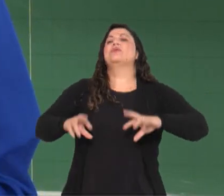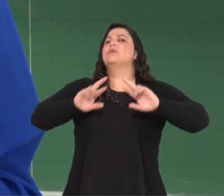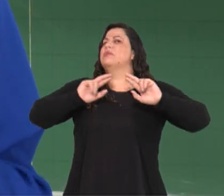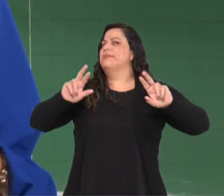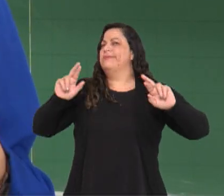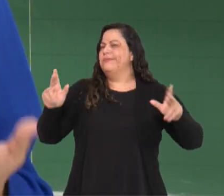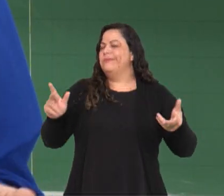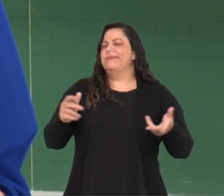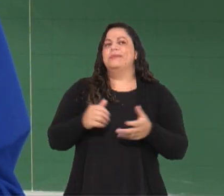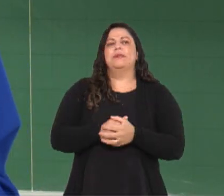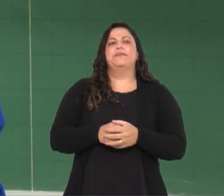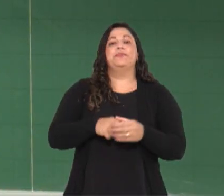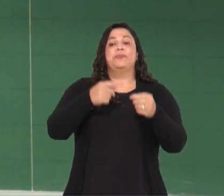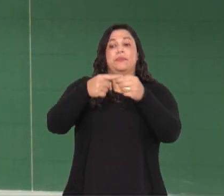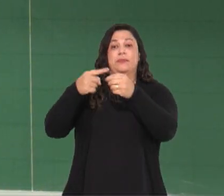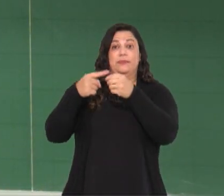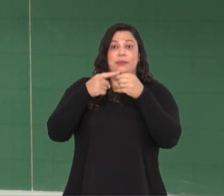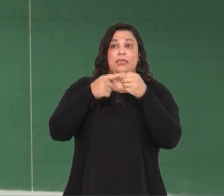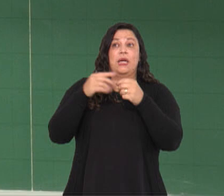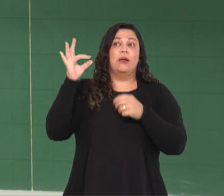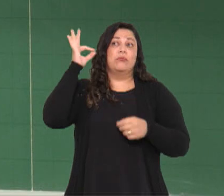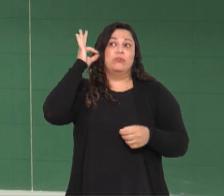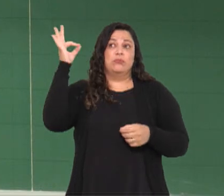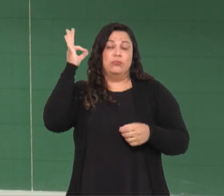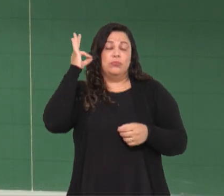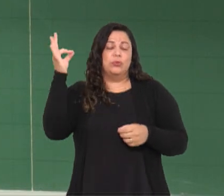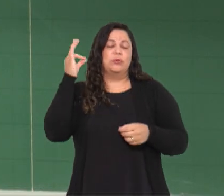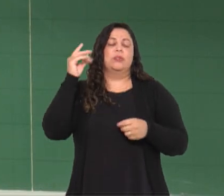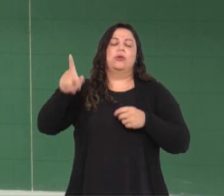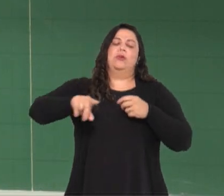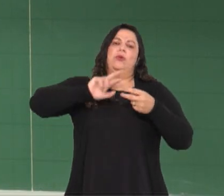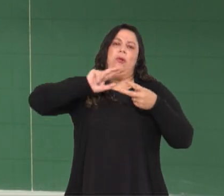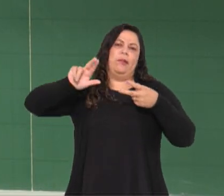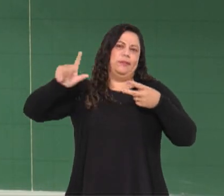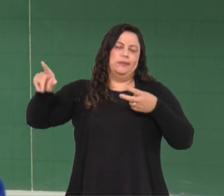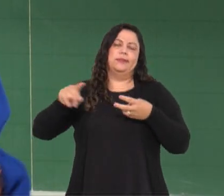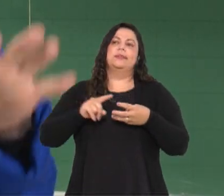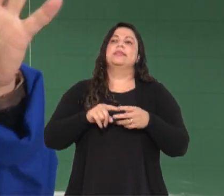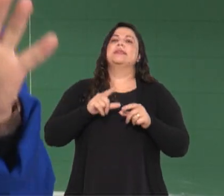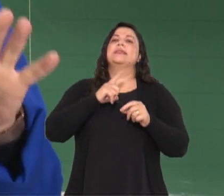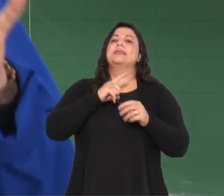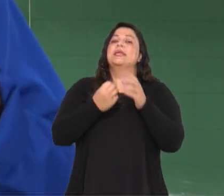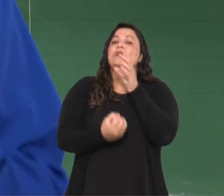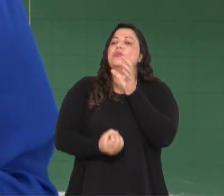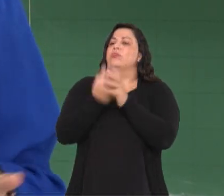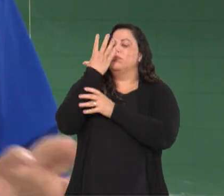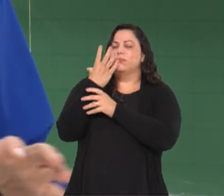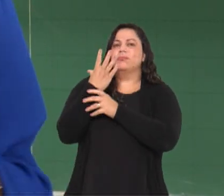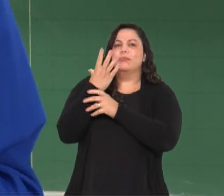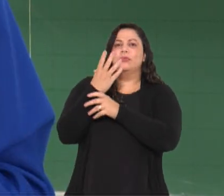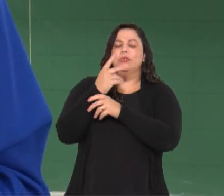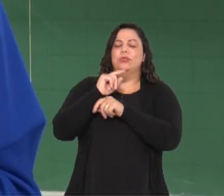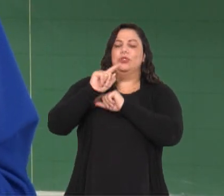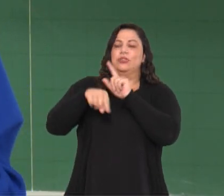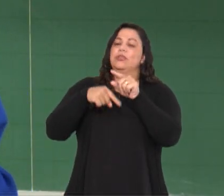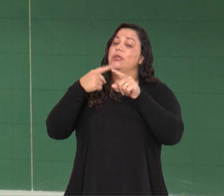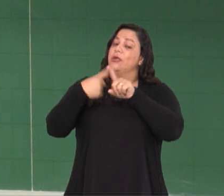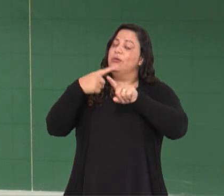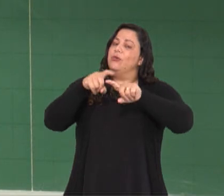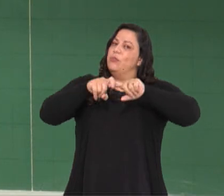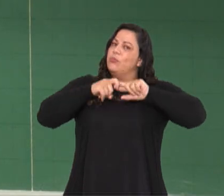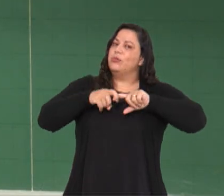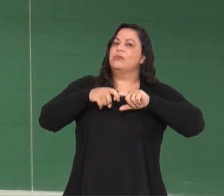contribuíram muito. Algumas cidades como Ponta Grossa, Castro, Jaguariaíva foram cidades que surgiram aí a partir